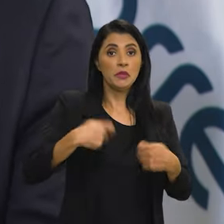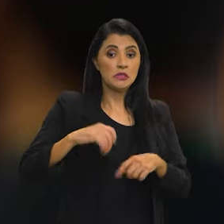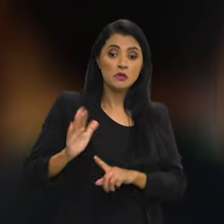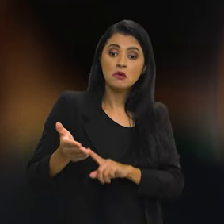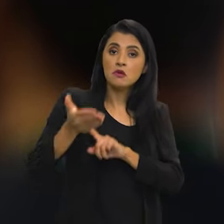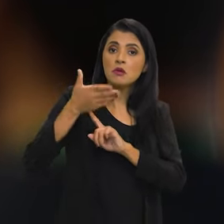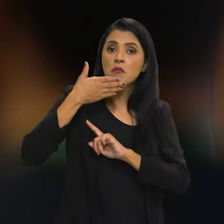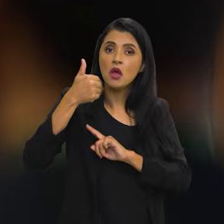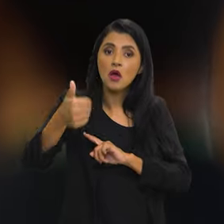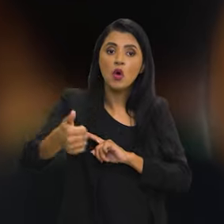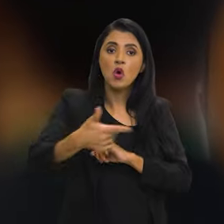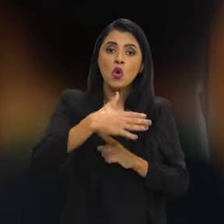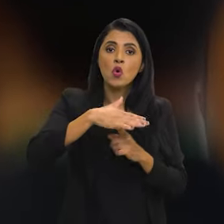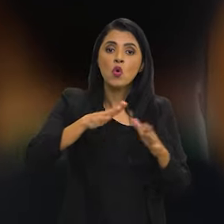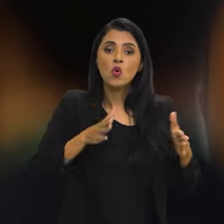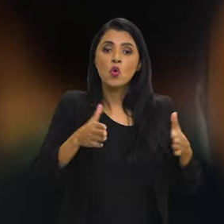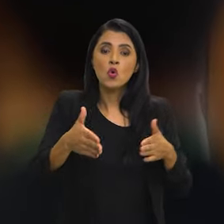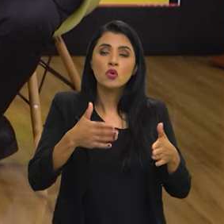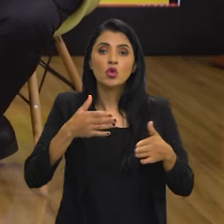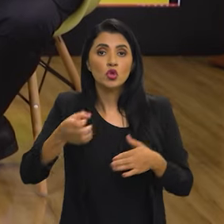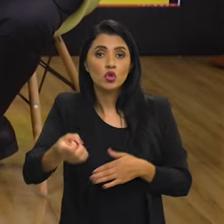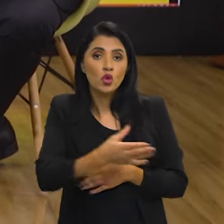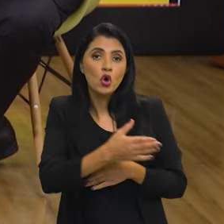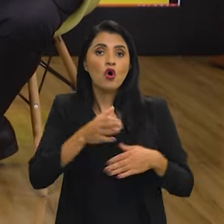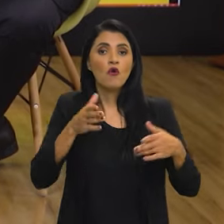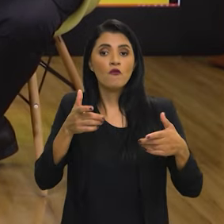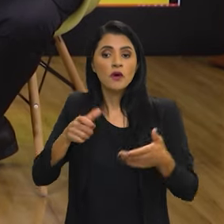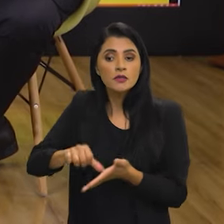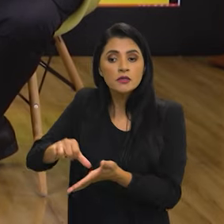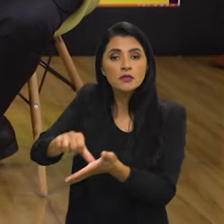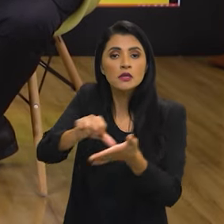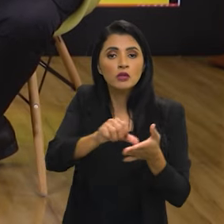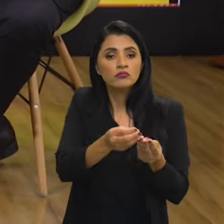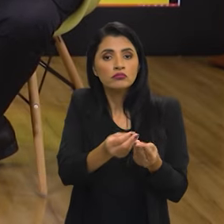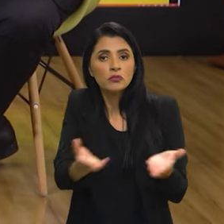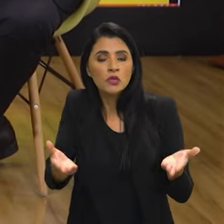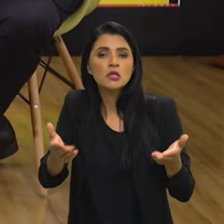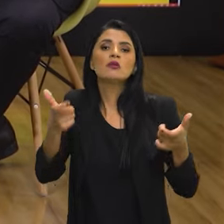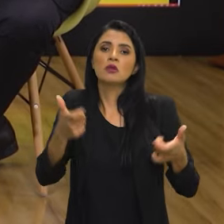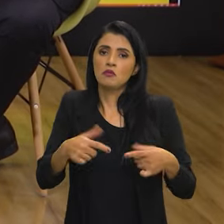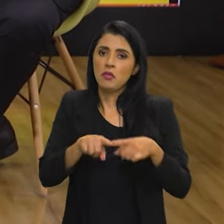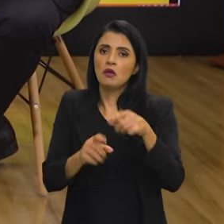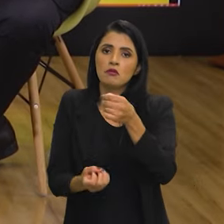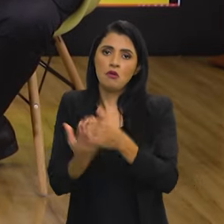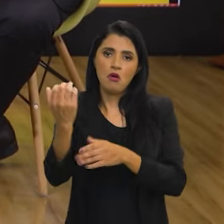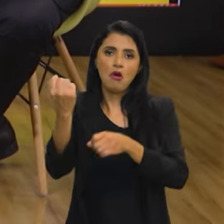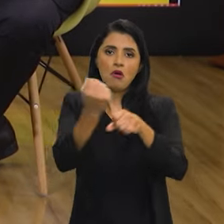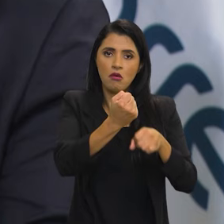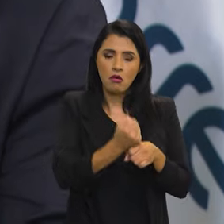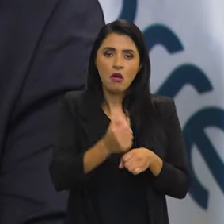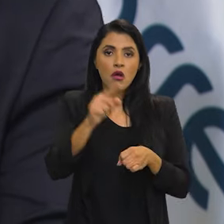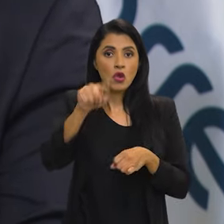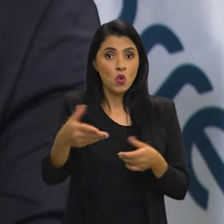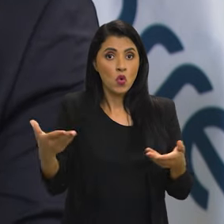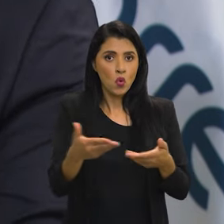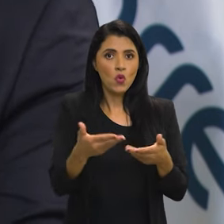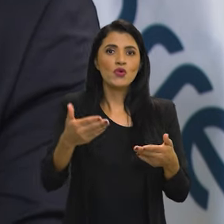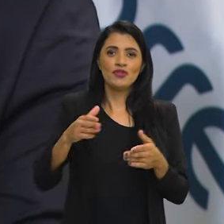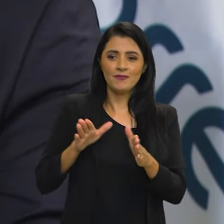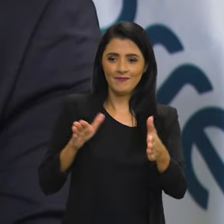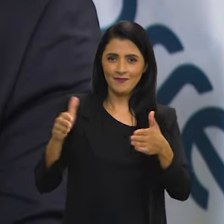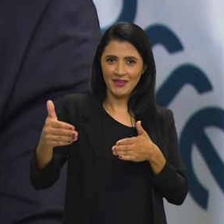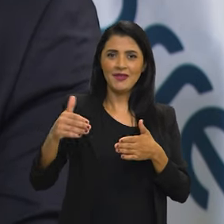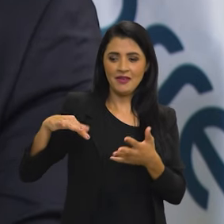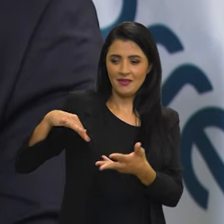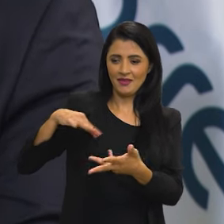fazer essa modernização, ter máquinas novas, ter novos centros de distribuição. Então, hoje, a gente tem uma nova realidade que é com a